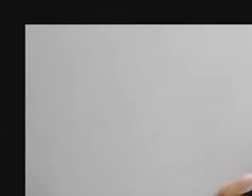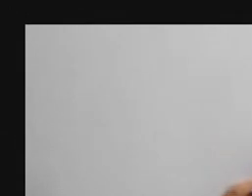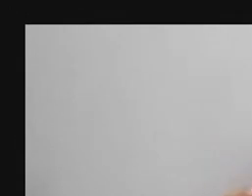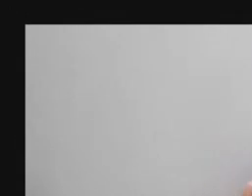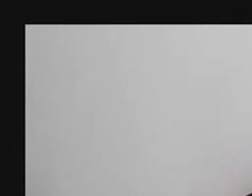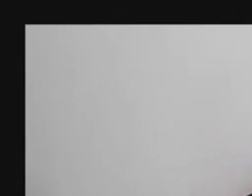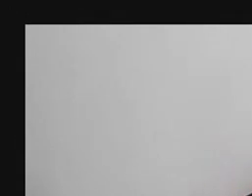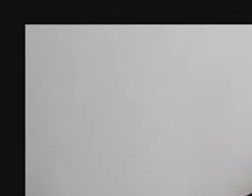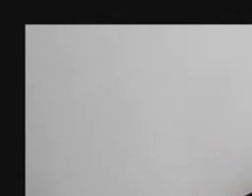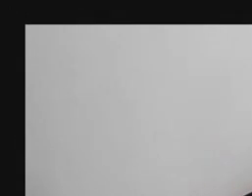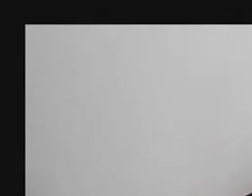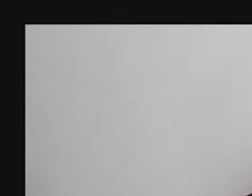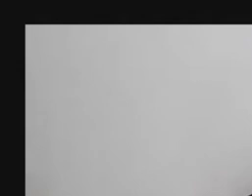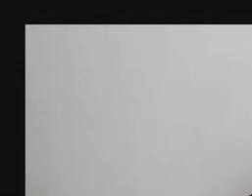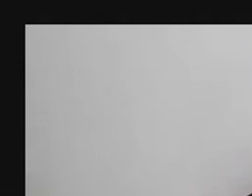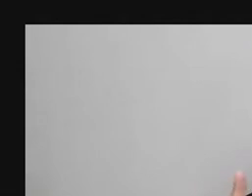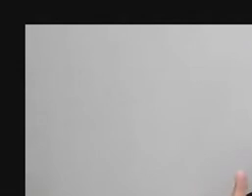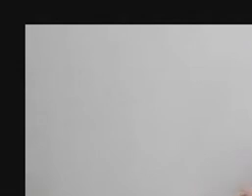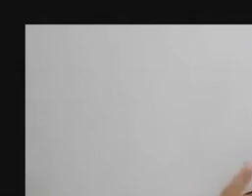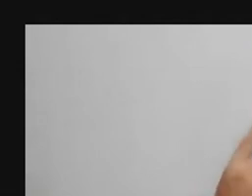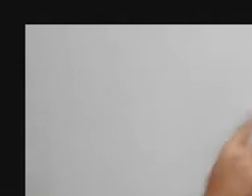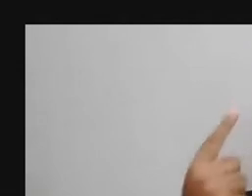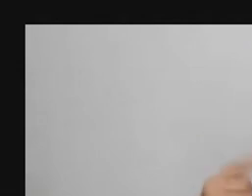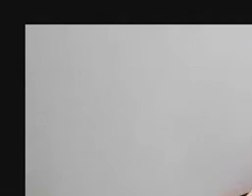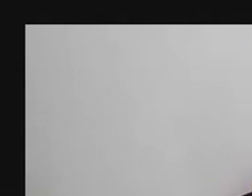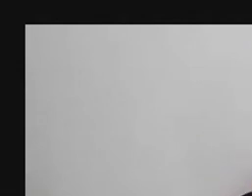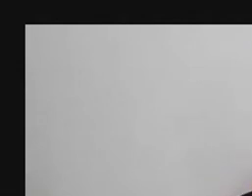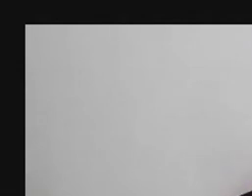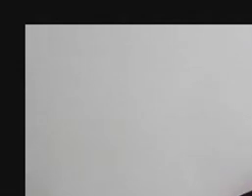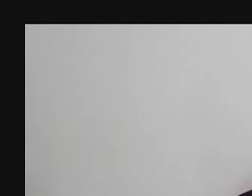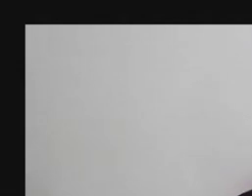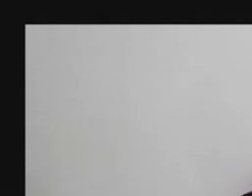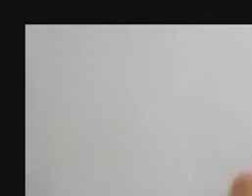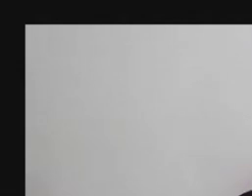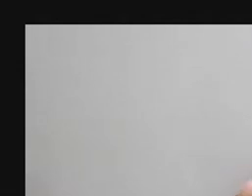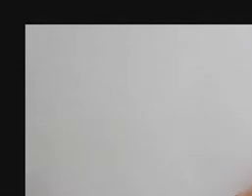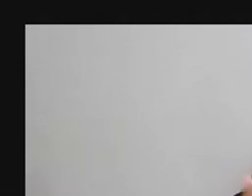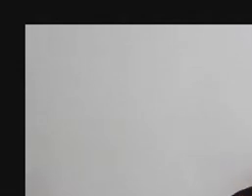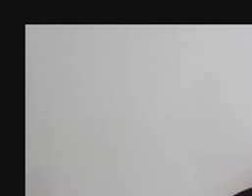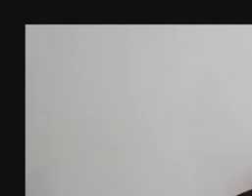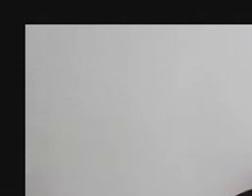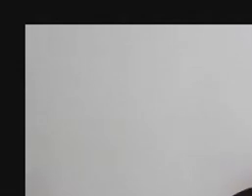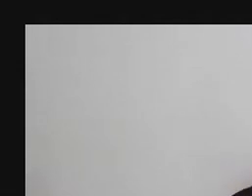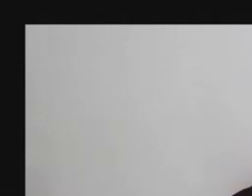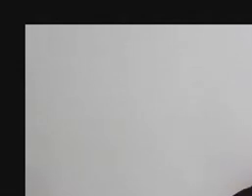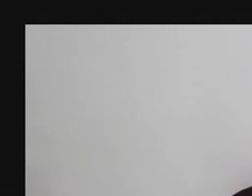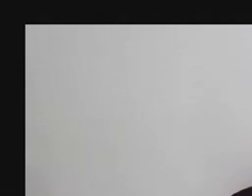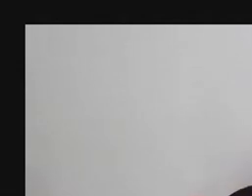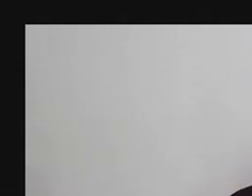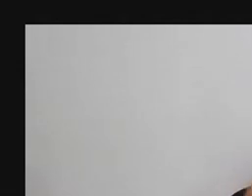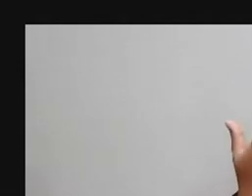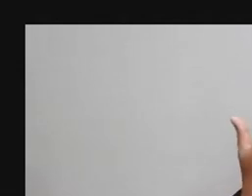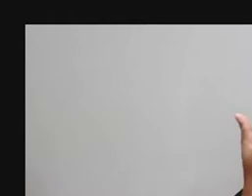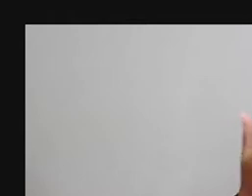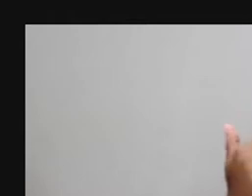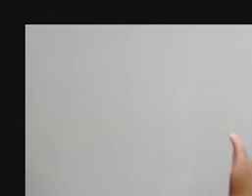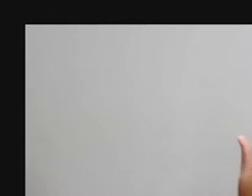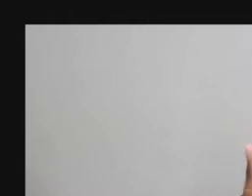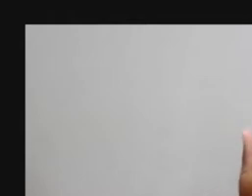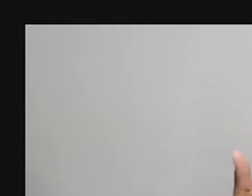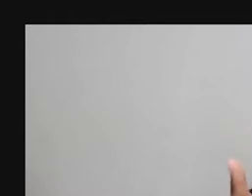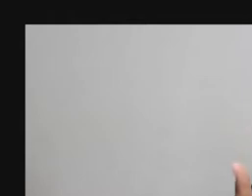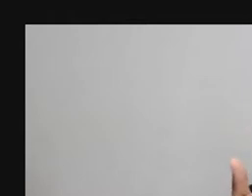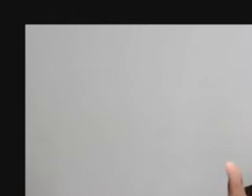vamos voltar para nossa tela inicial e finalizar a nossa aula que eu curti bastante